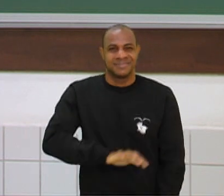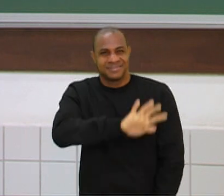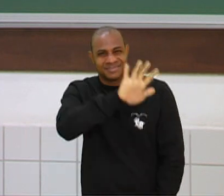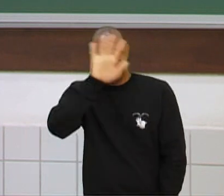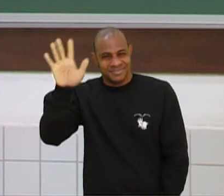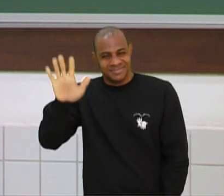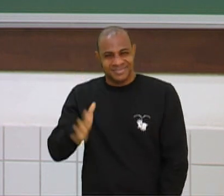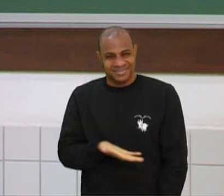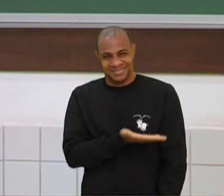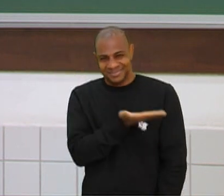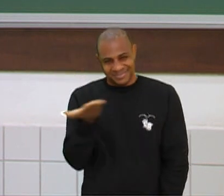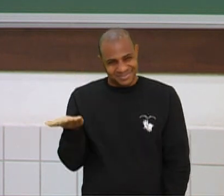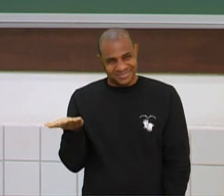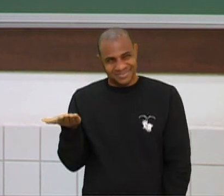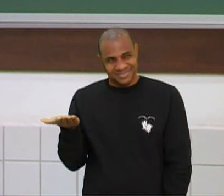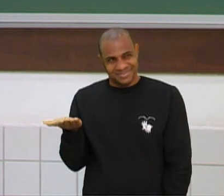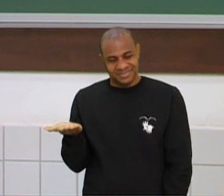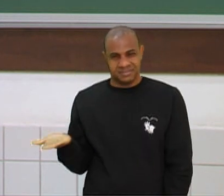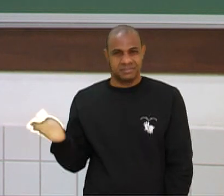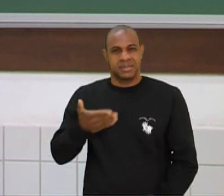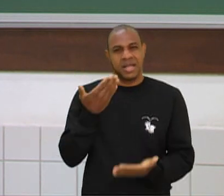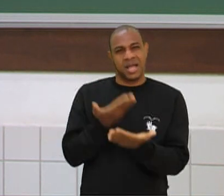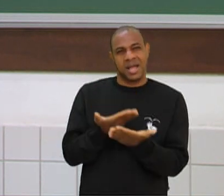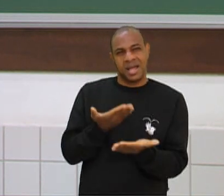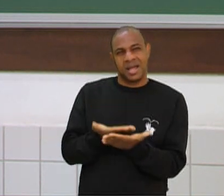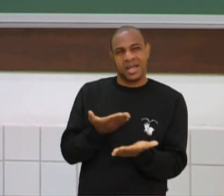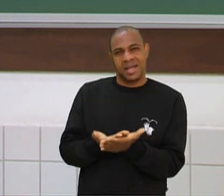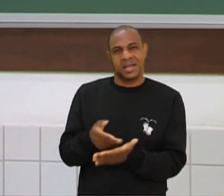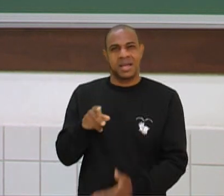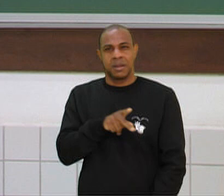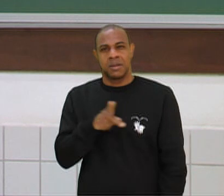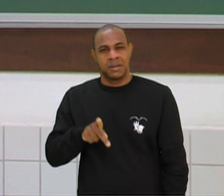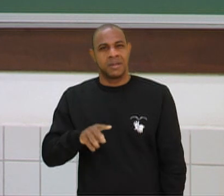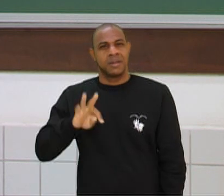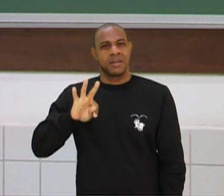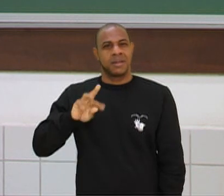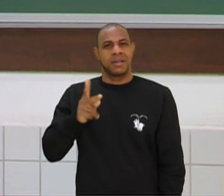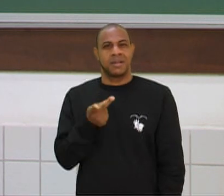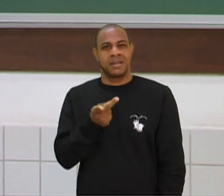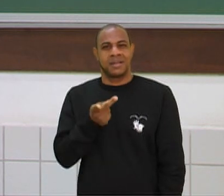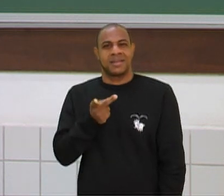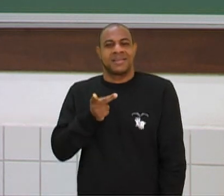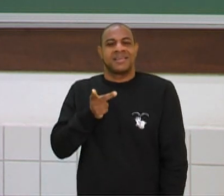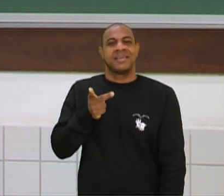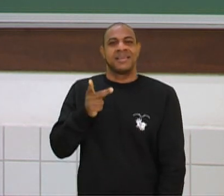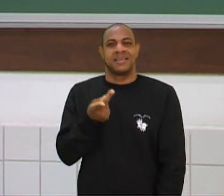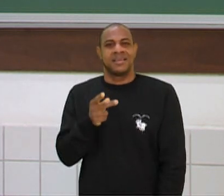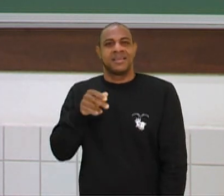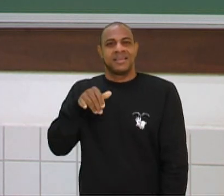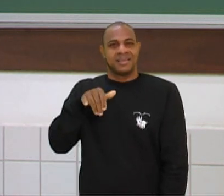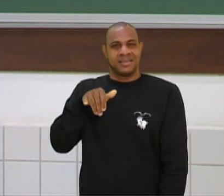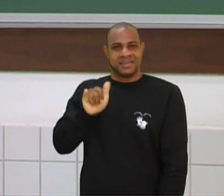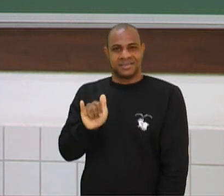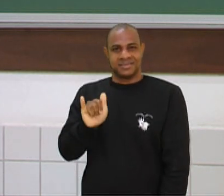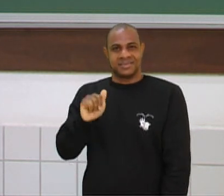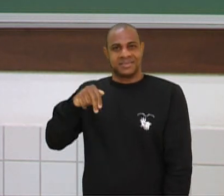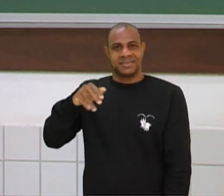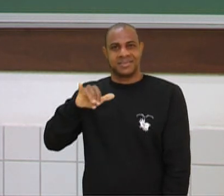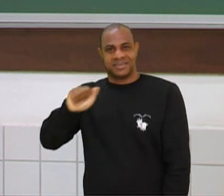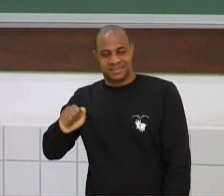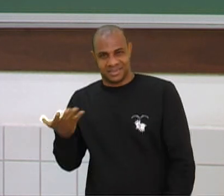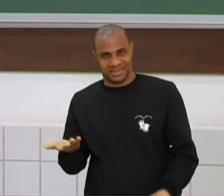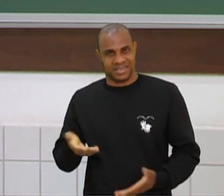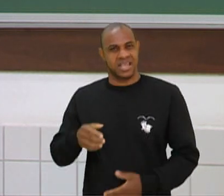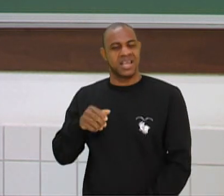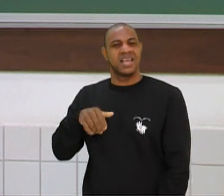Hello, how are you? Vamos para mais uma aula com a Teacher Tícia? Yes, Teacher! Gente, só que antes de mais